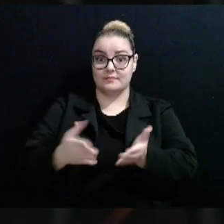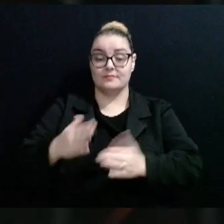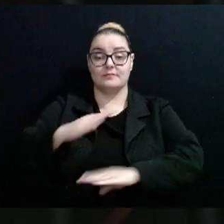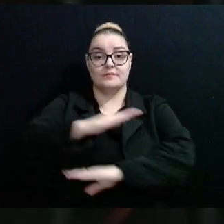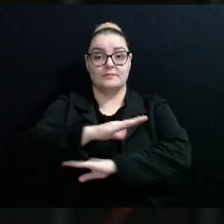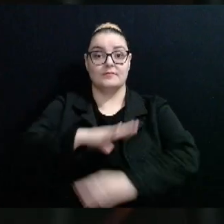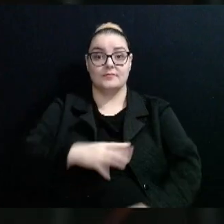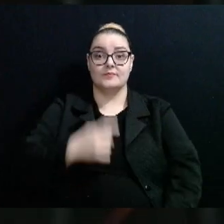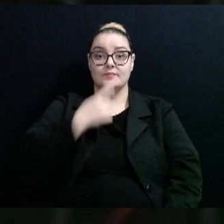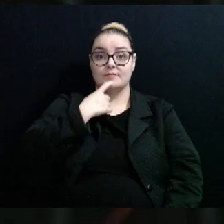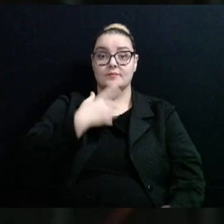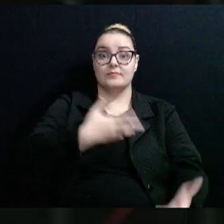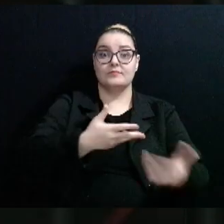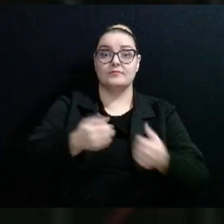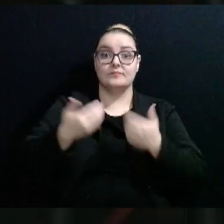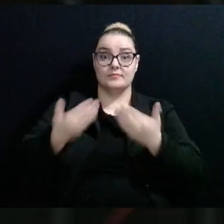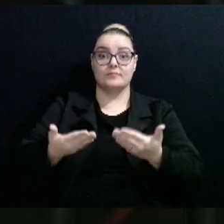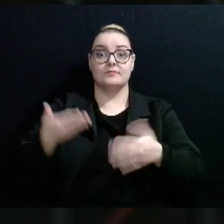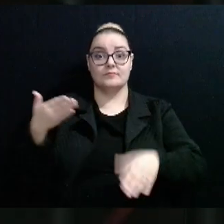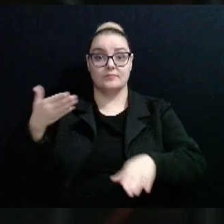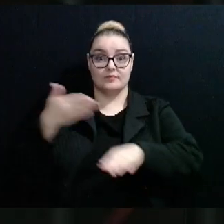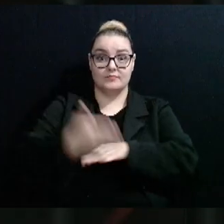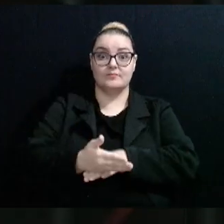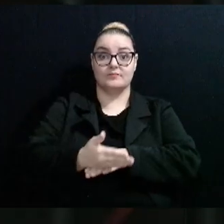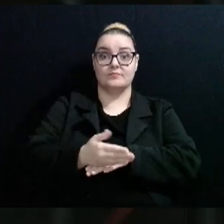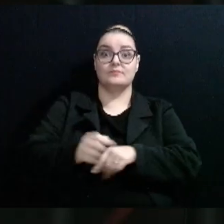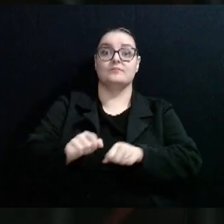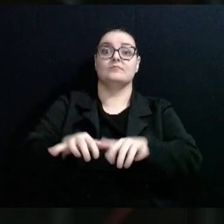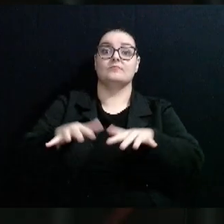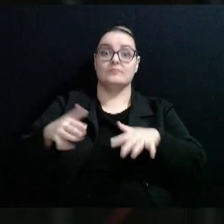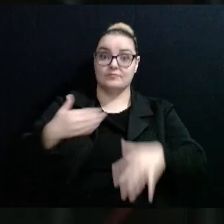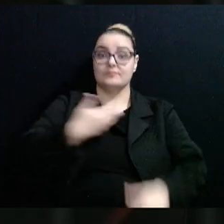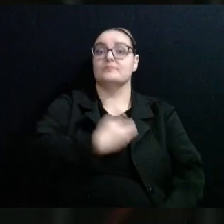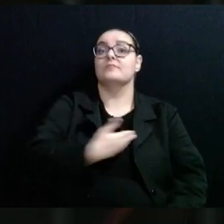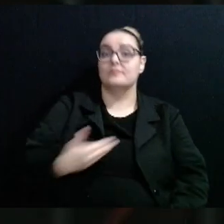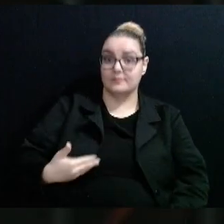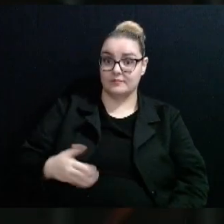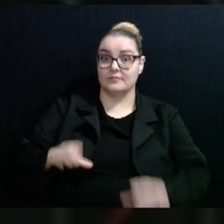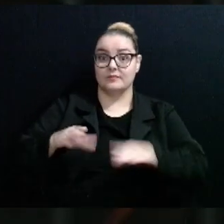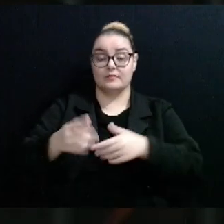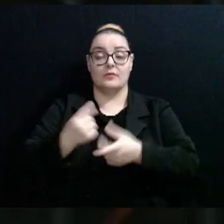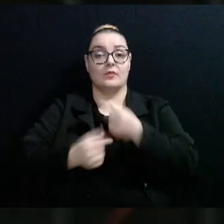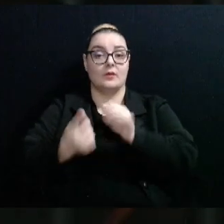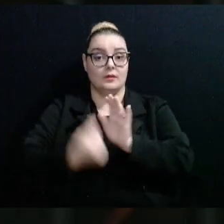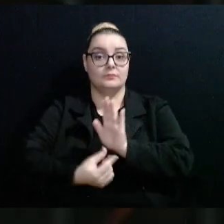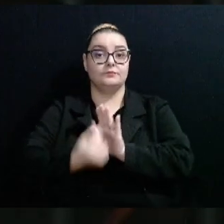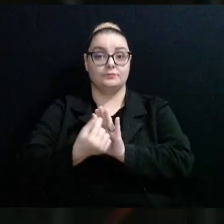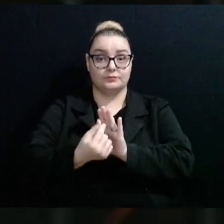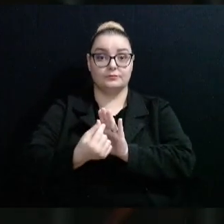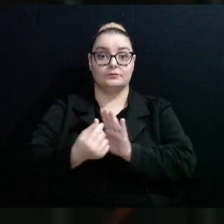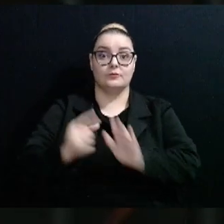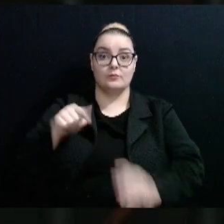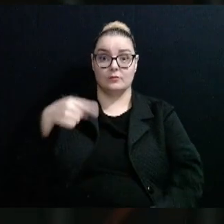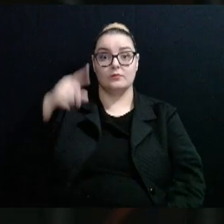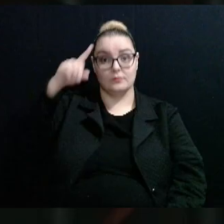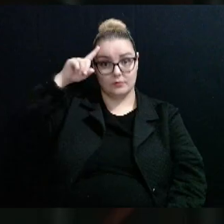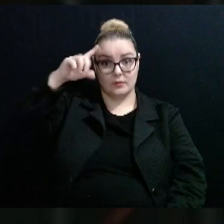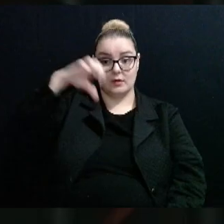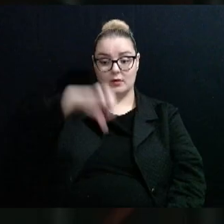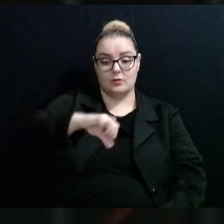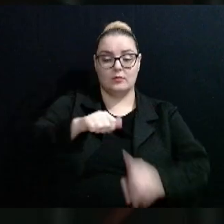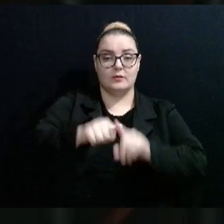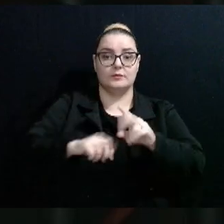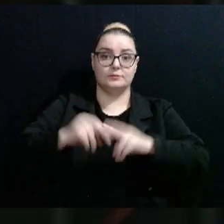convida você a participar das audiências públicas da Comissão de Finanças e Orçamento no próximo dia 9 de junho. A sua presença